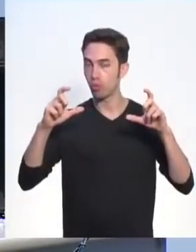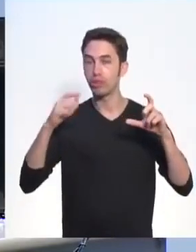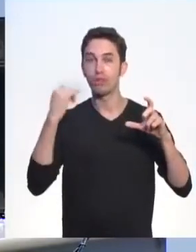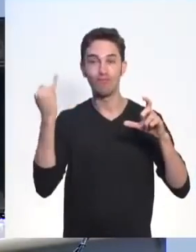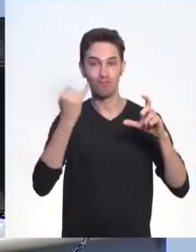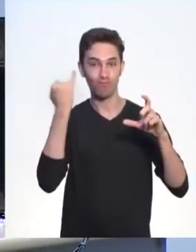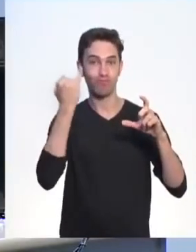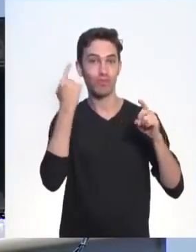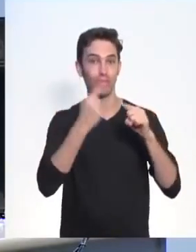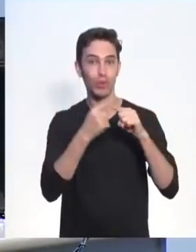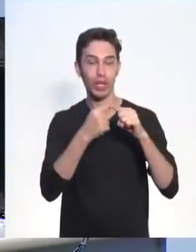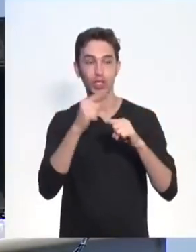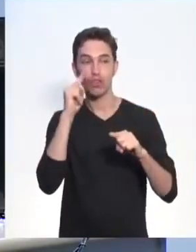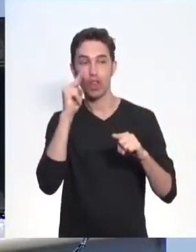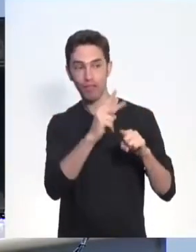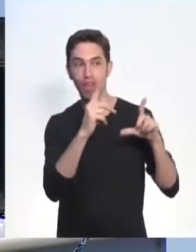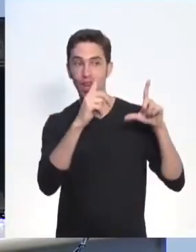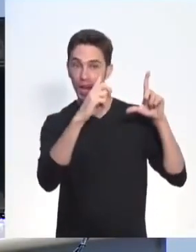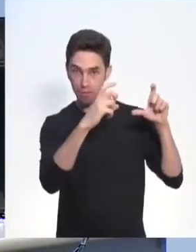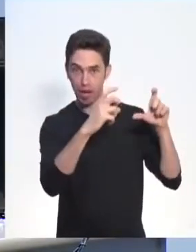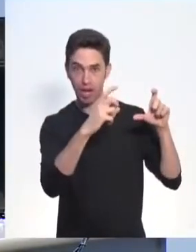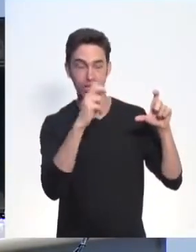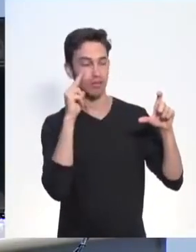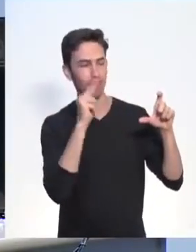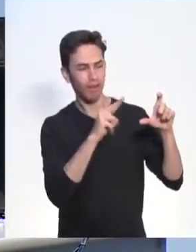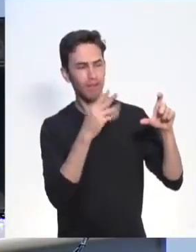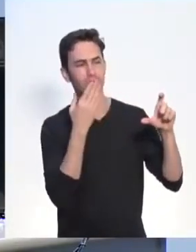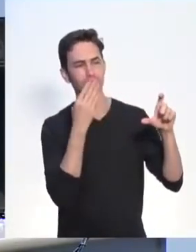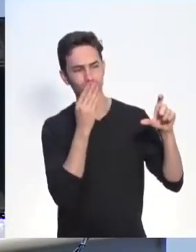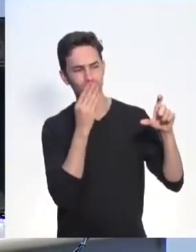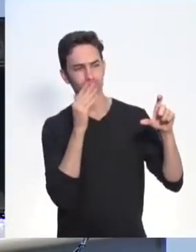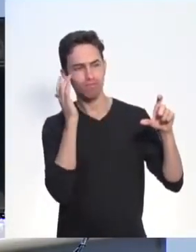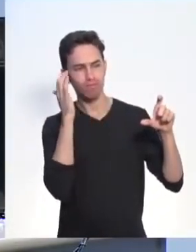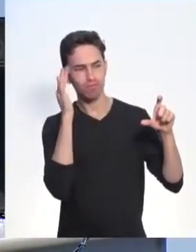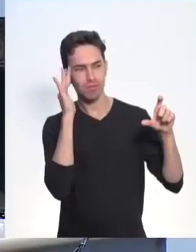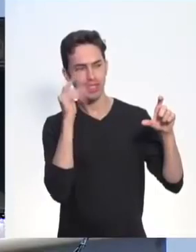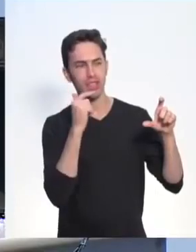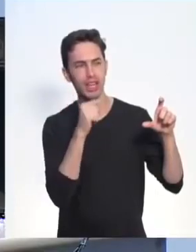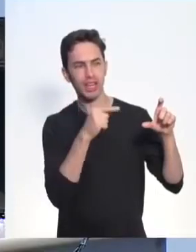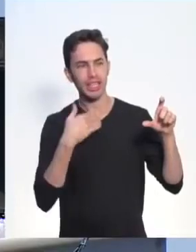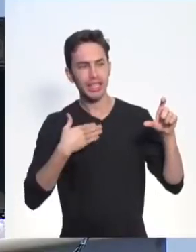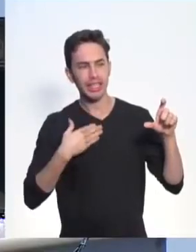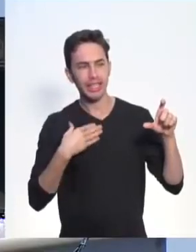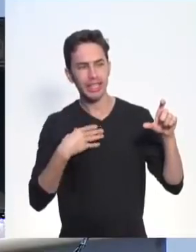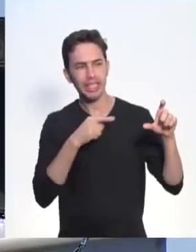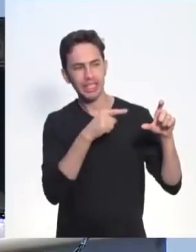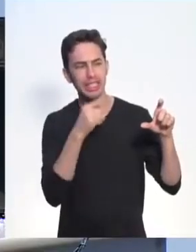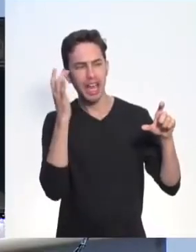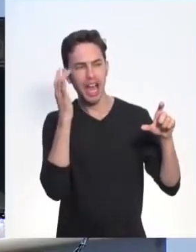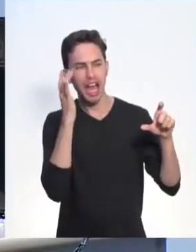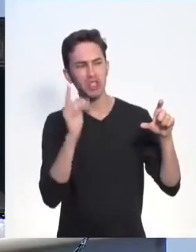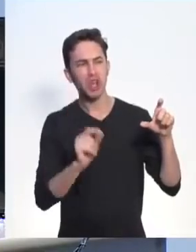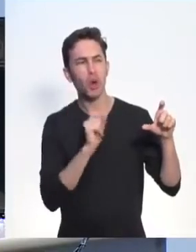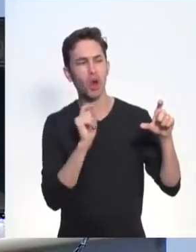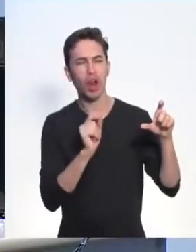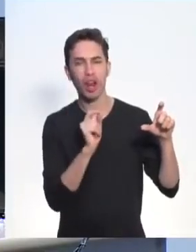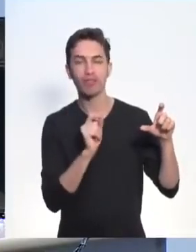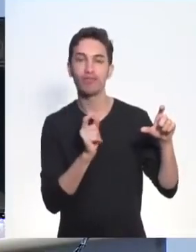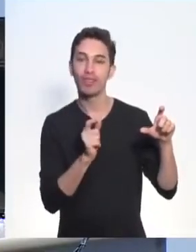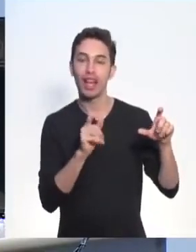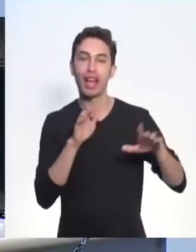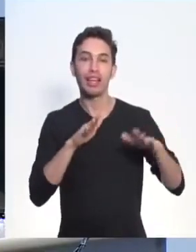então, fazer uma interpretação disso e para que lado a gente vai com essa notícia, certo? E isso depende de cada